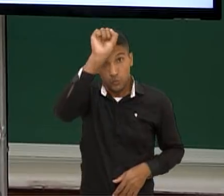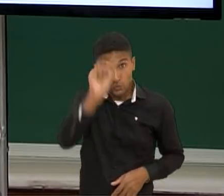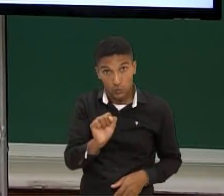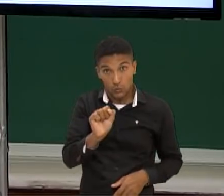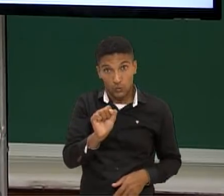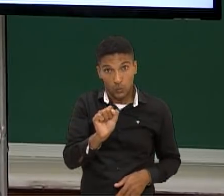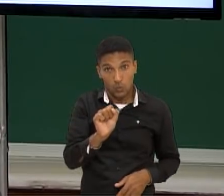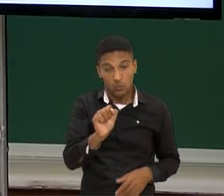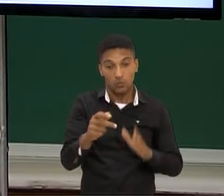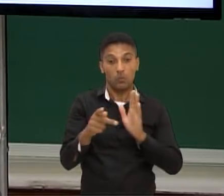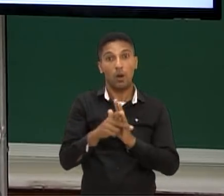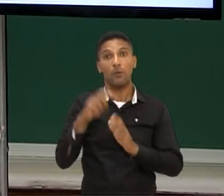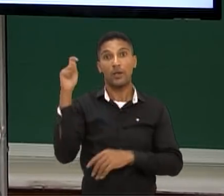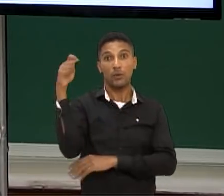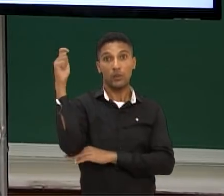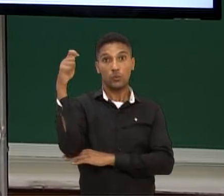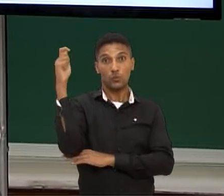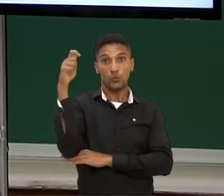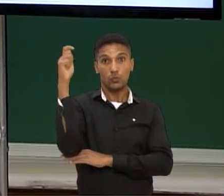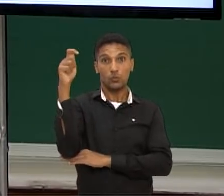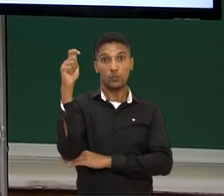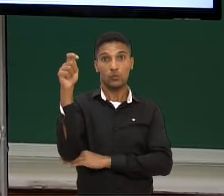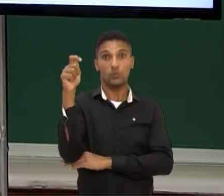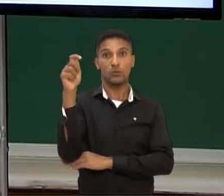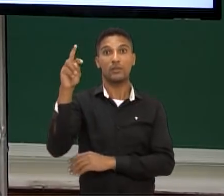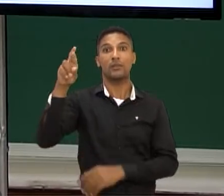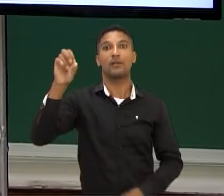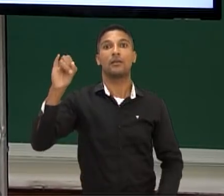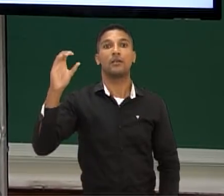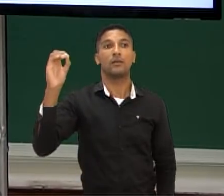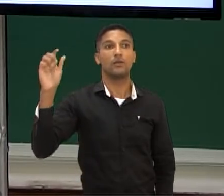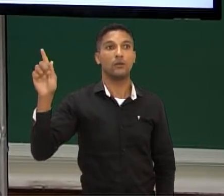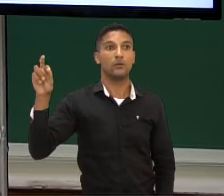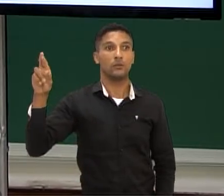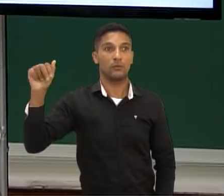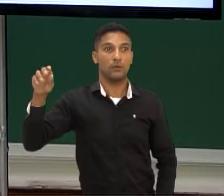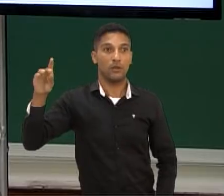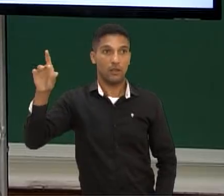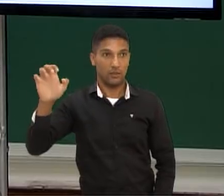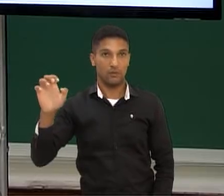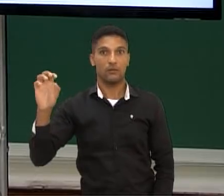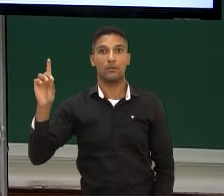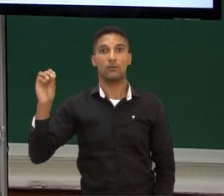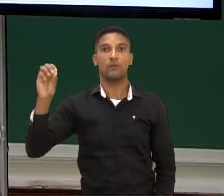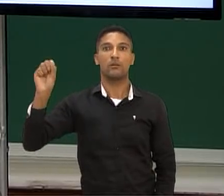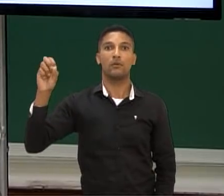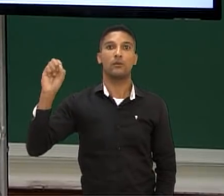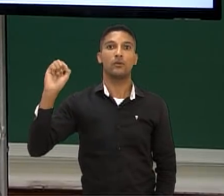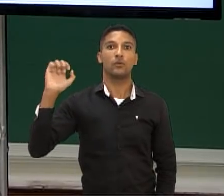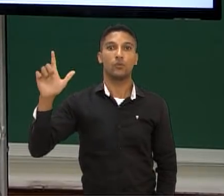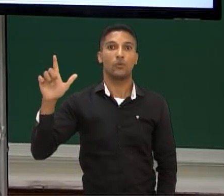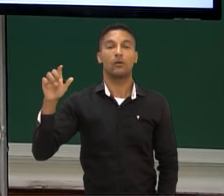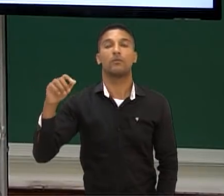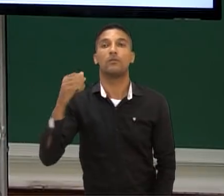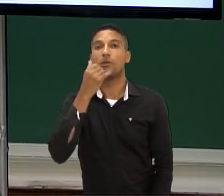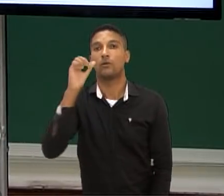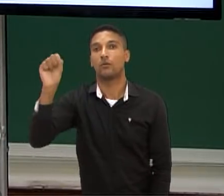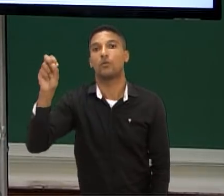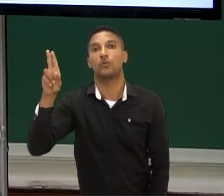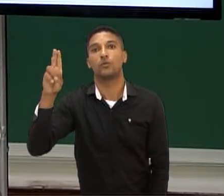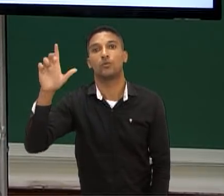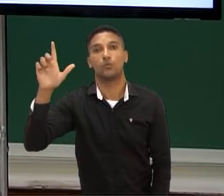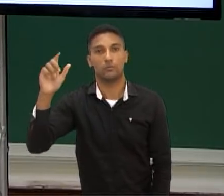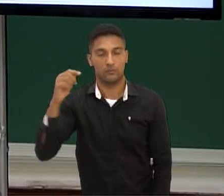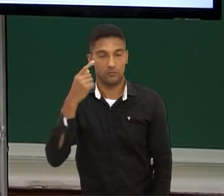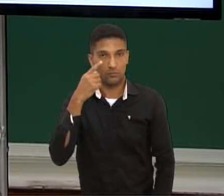sul do Rio Grande do Sul, por exemplo, nós vamos ver mais à frente, tem os pampas, ele é mais gramínea, não